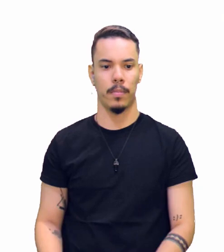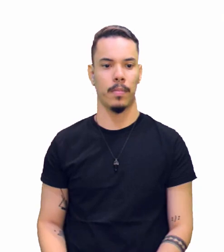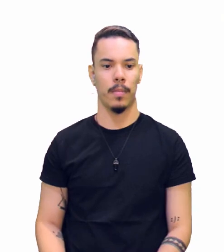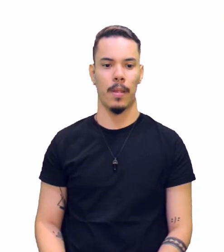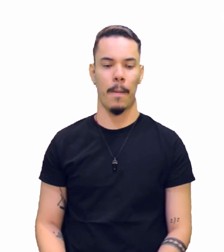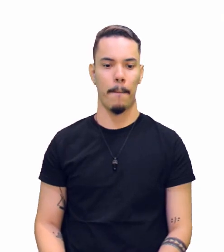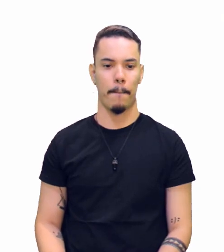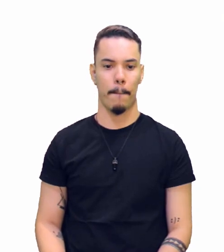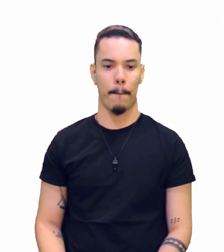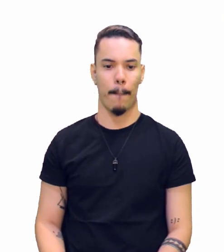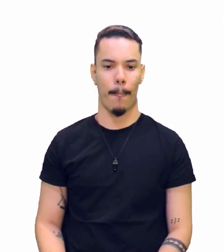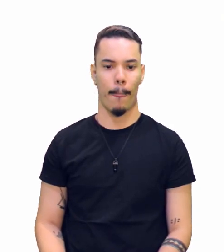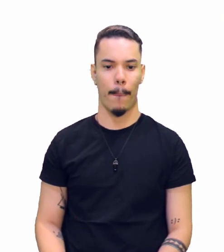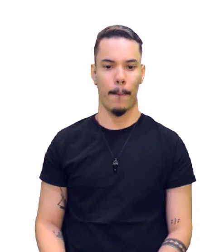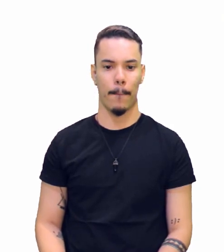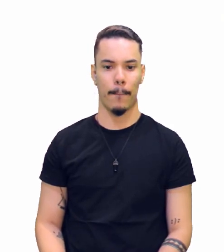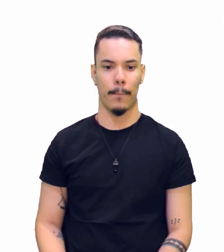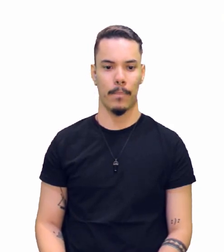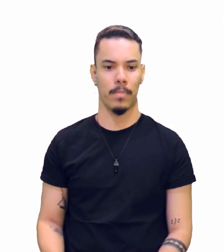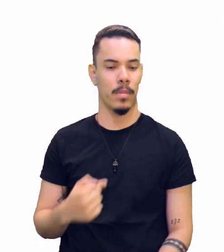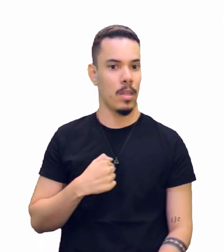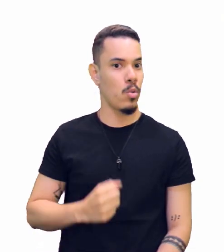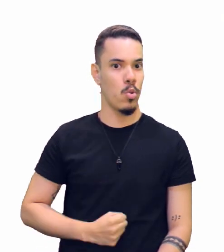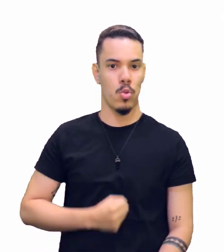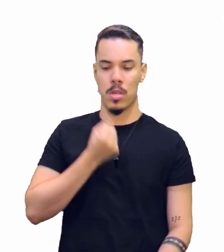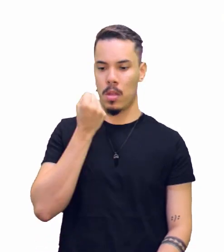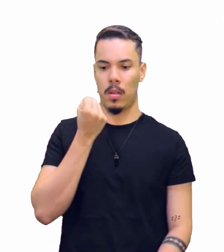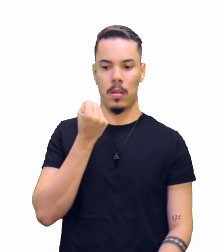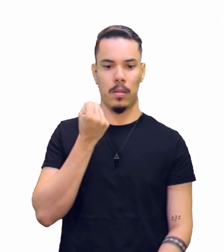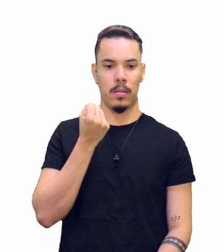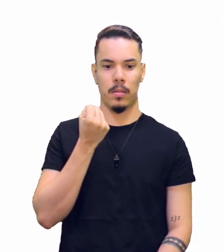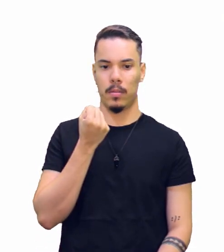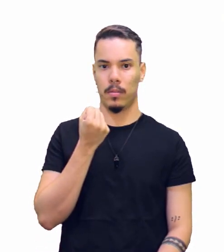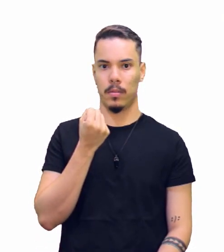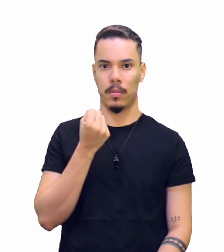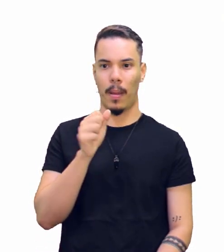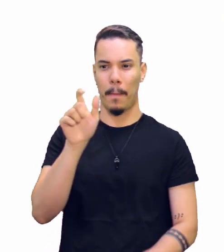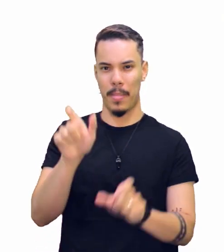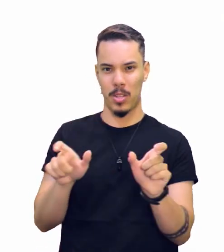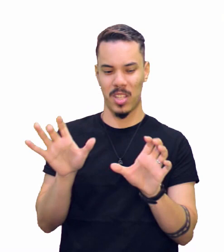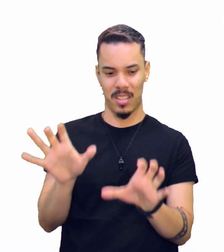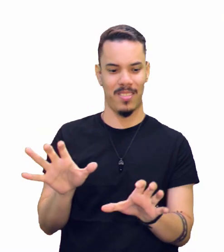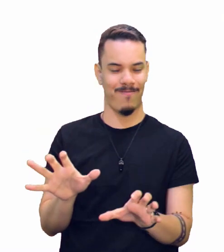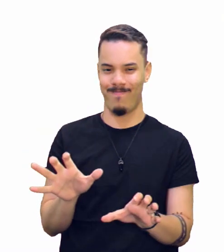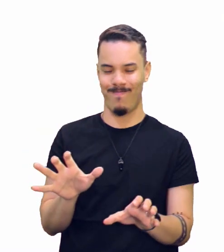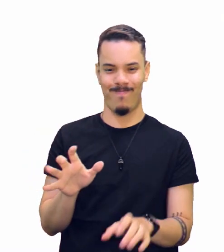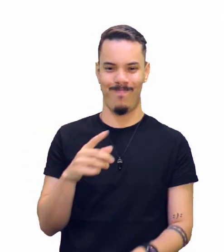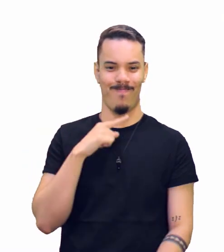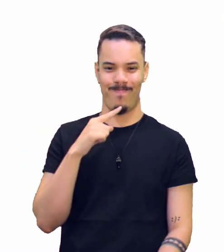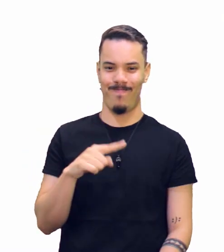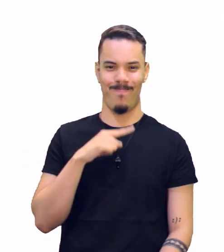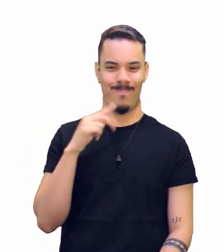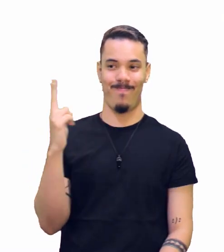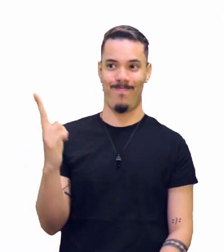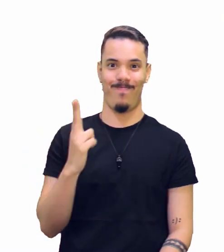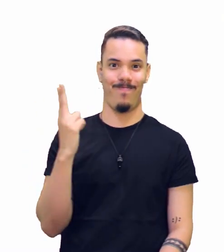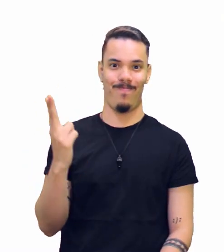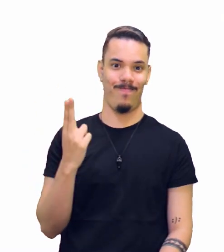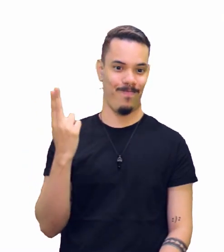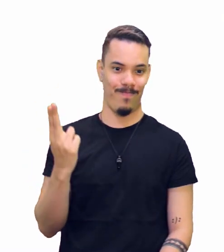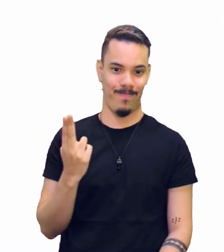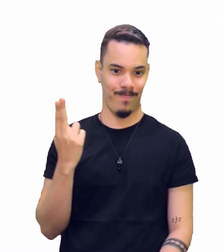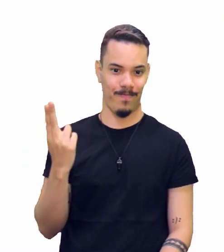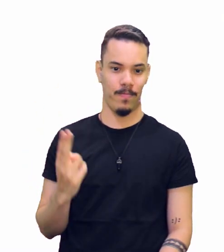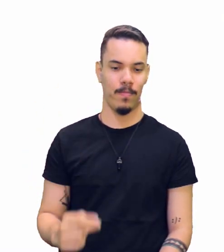staying with This Kind Of people Eu odeio ficar com esse tipo de pessoa pelo visto nosso amigo aí ele